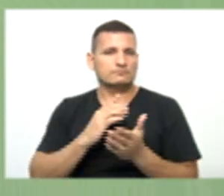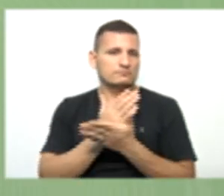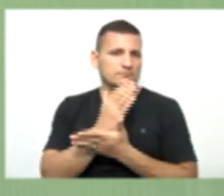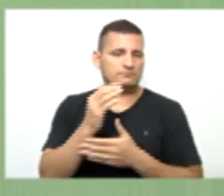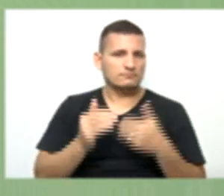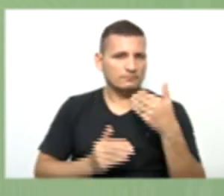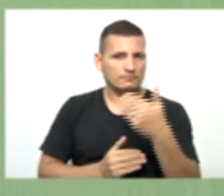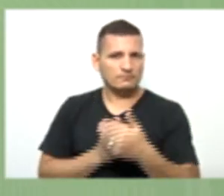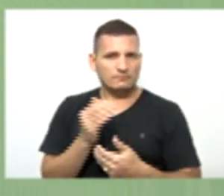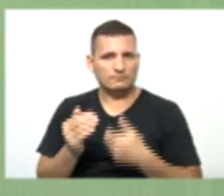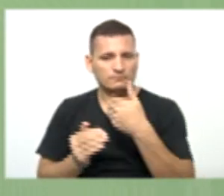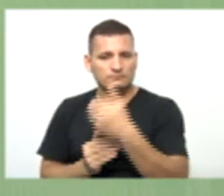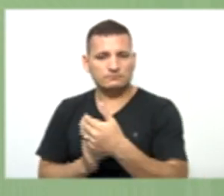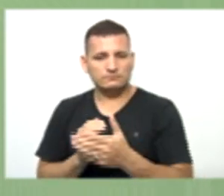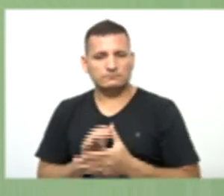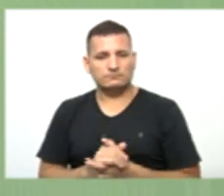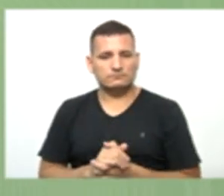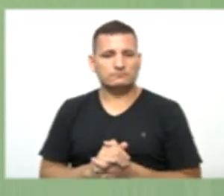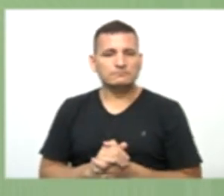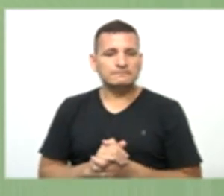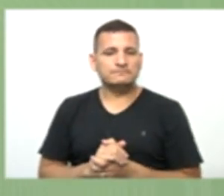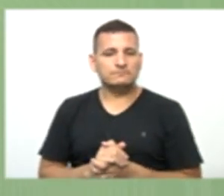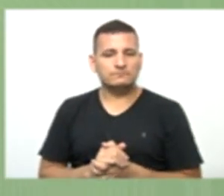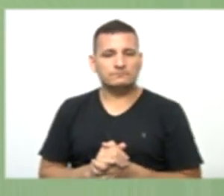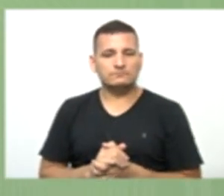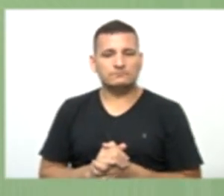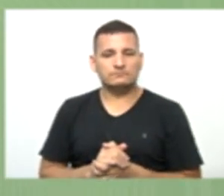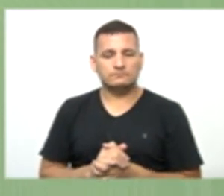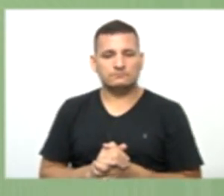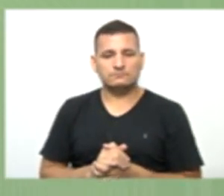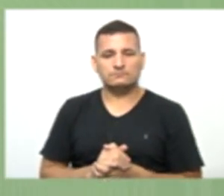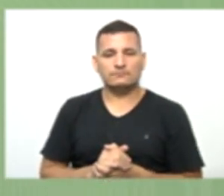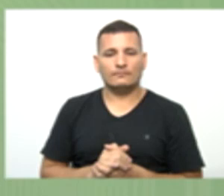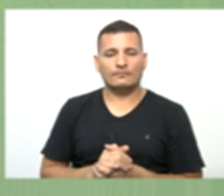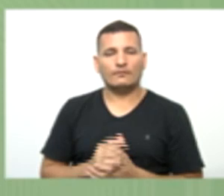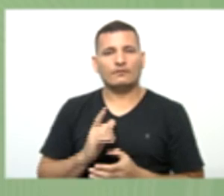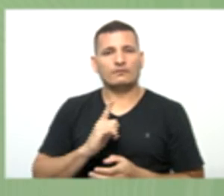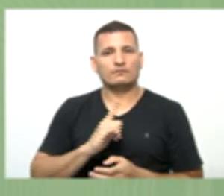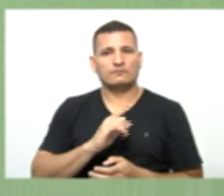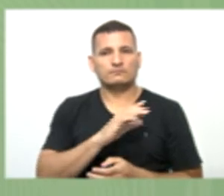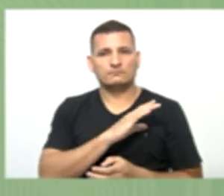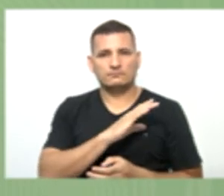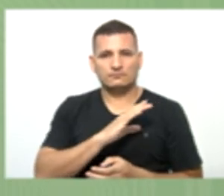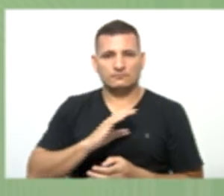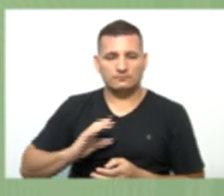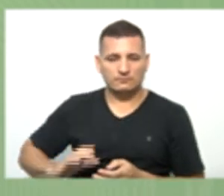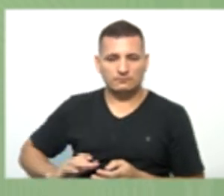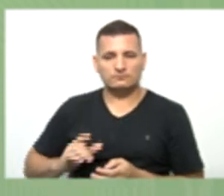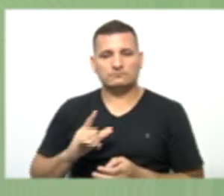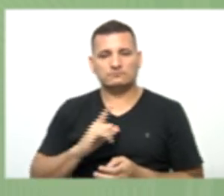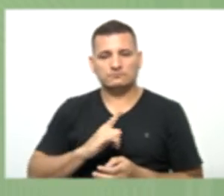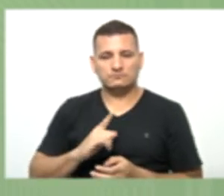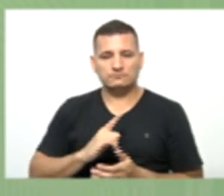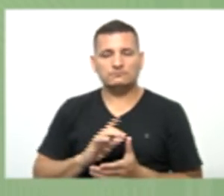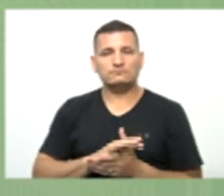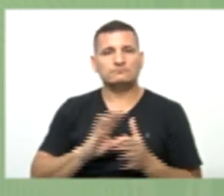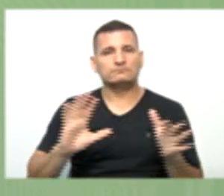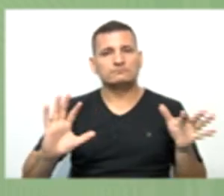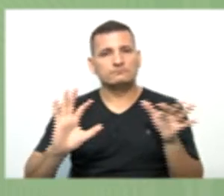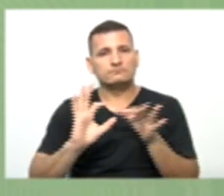Olha, nós temos a coordenação, né, de integração empresa-escola, e aí que vai,